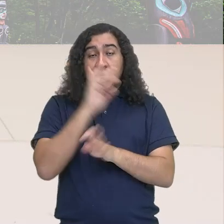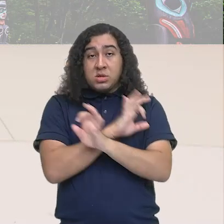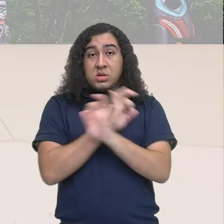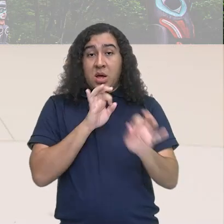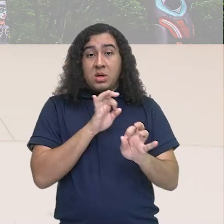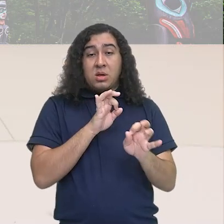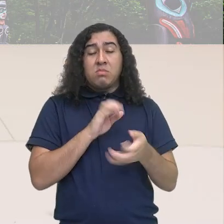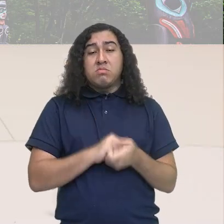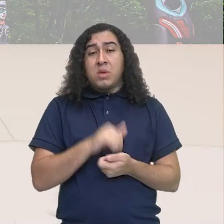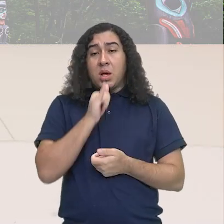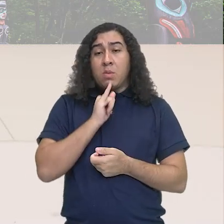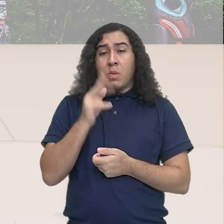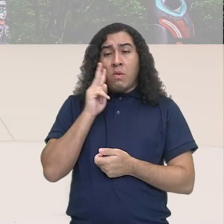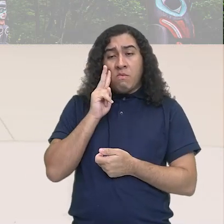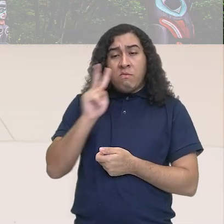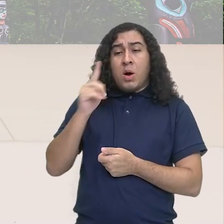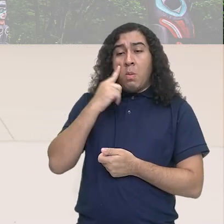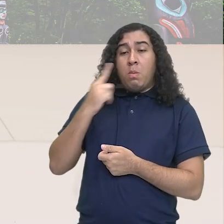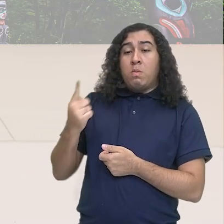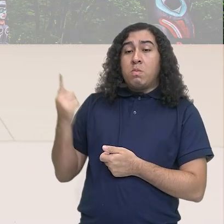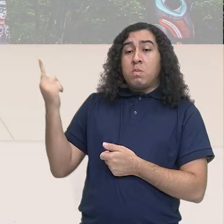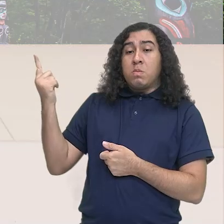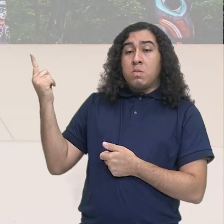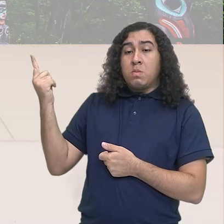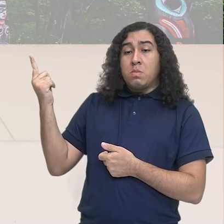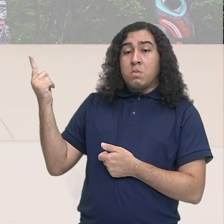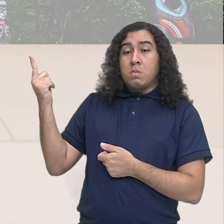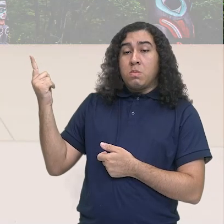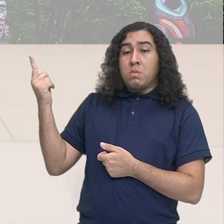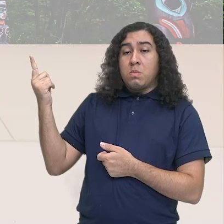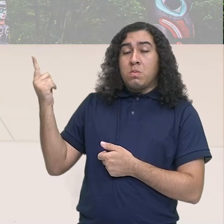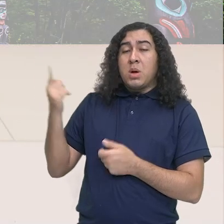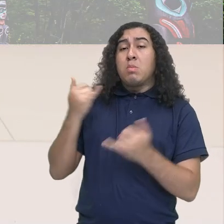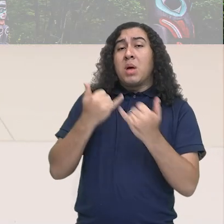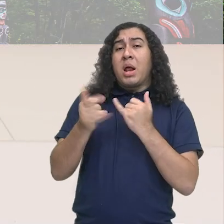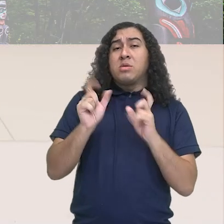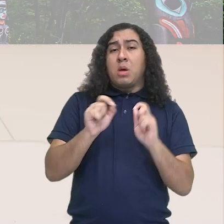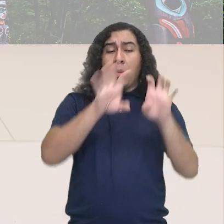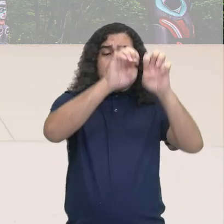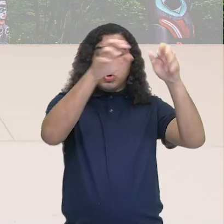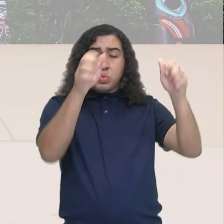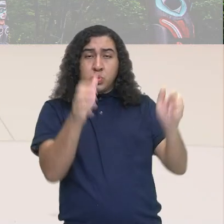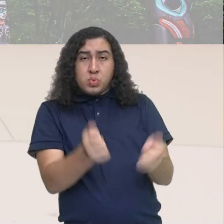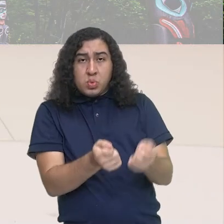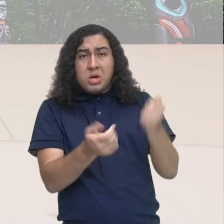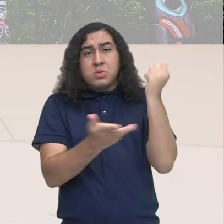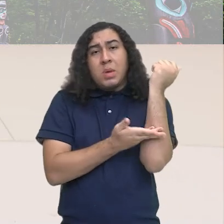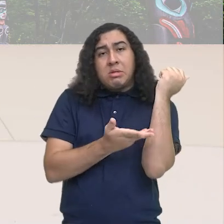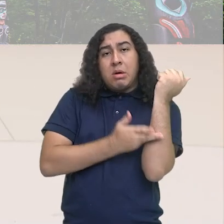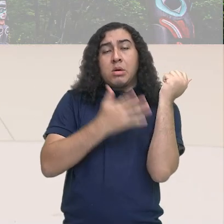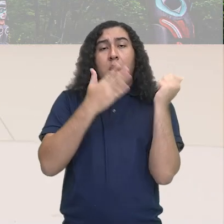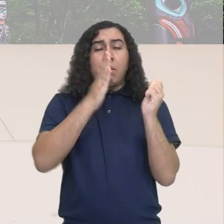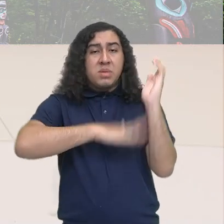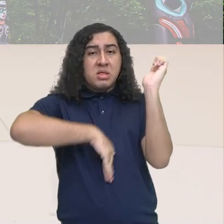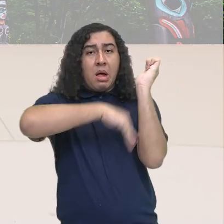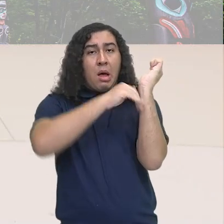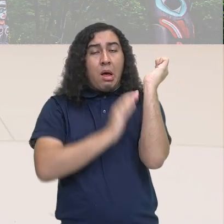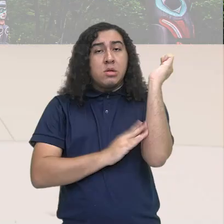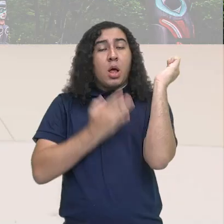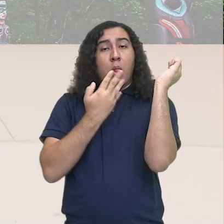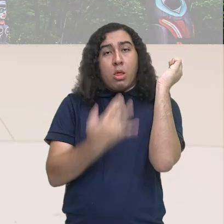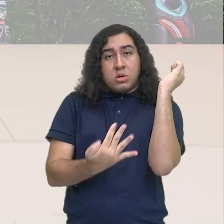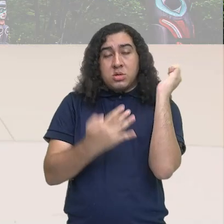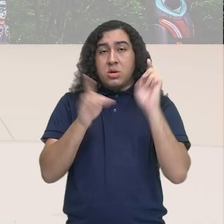que visualiza, né? Para nós seria só aqui uma escultura de madeira colorida, bonita, mas